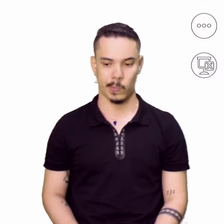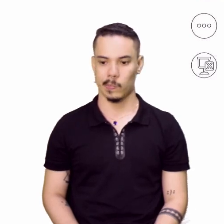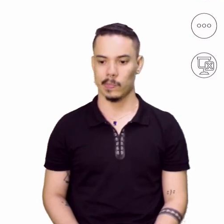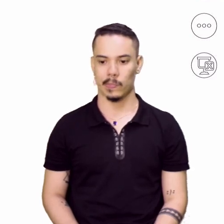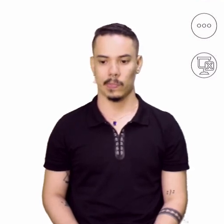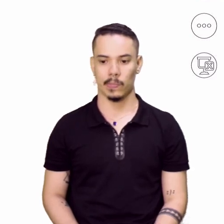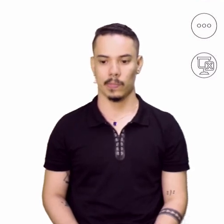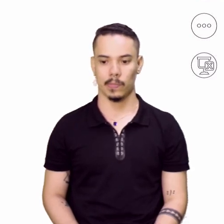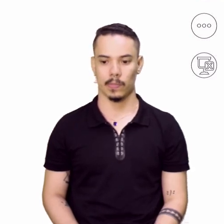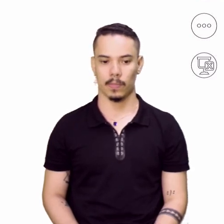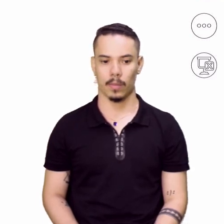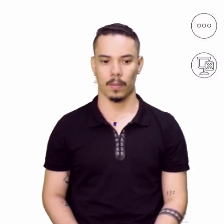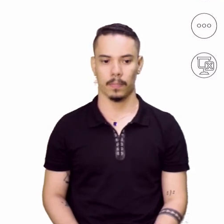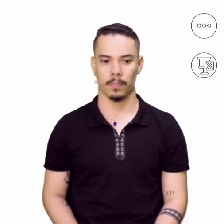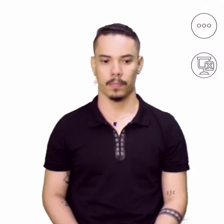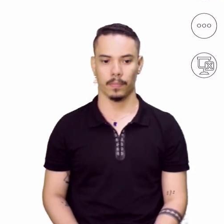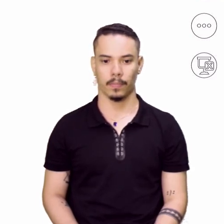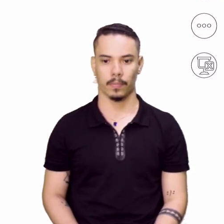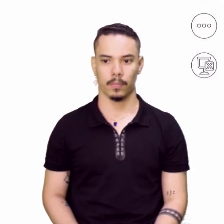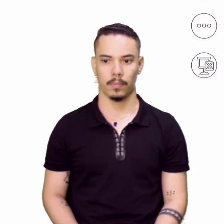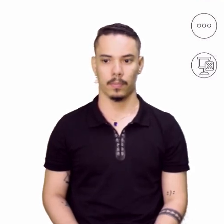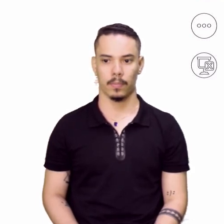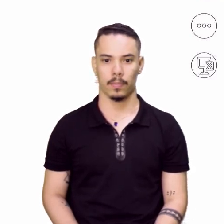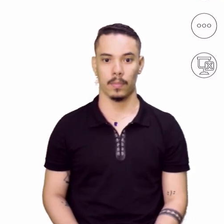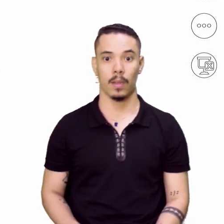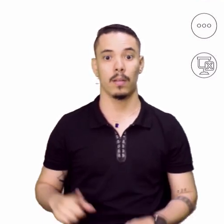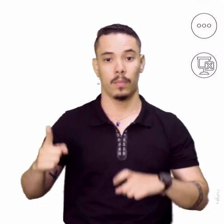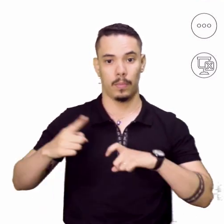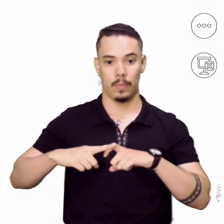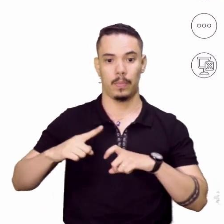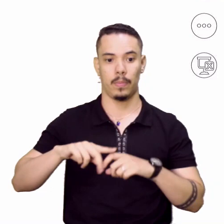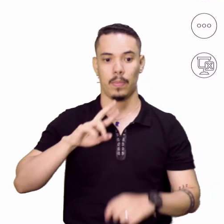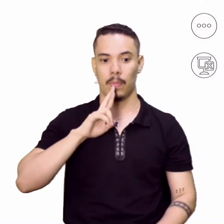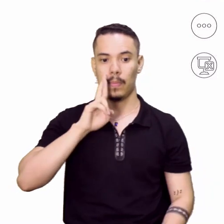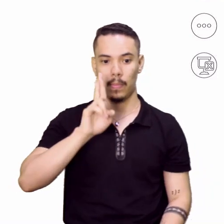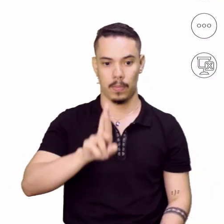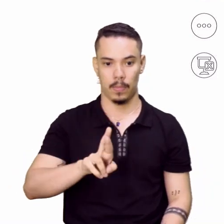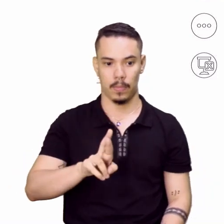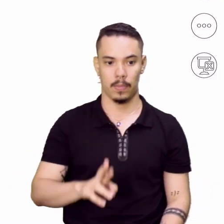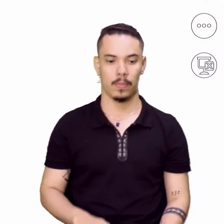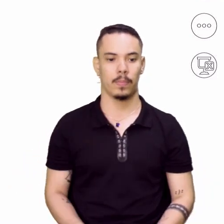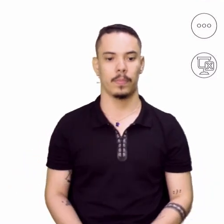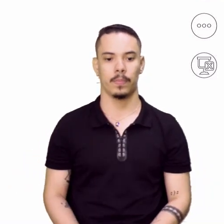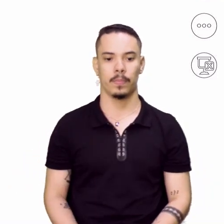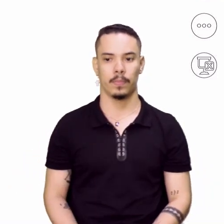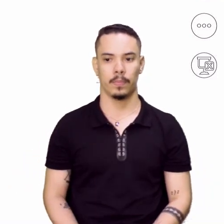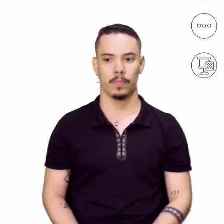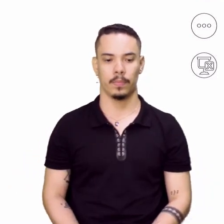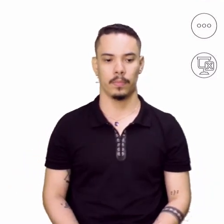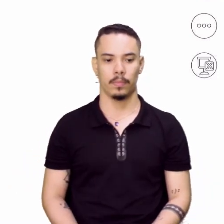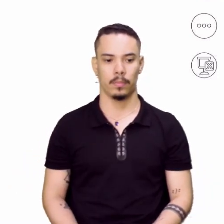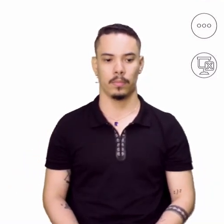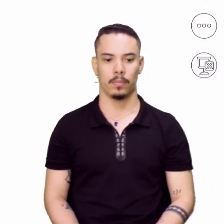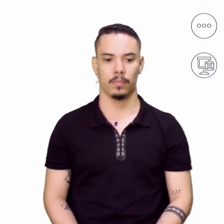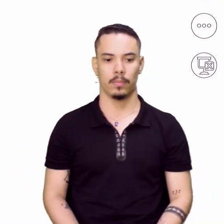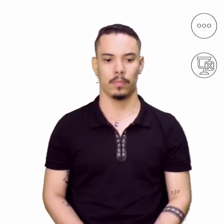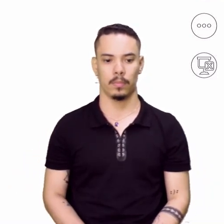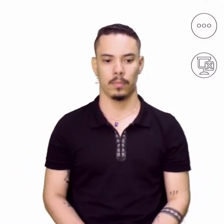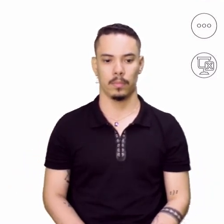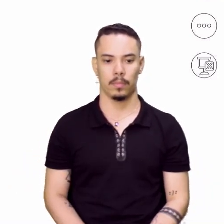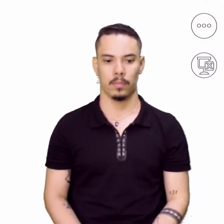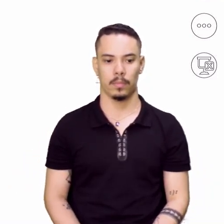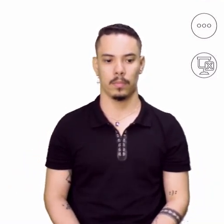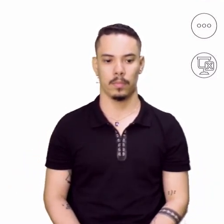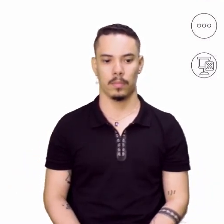informações do que ele vai fazer e o Doctor fala I will drive all my way through the